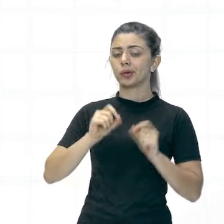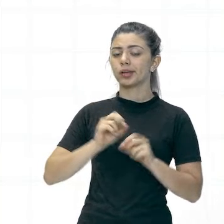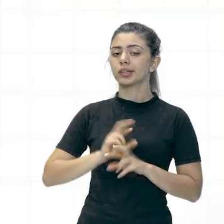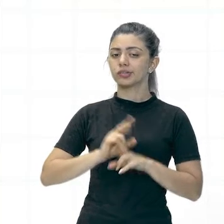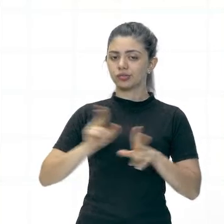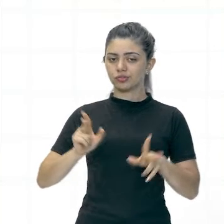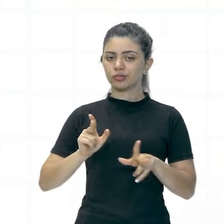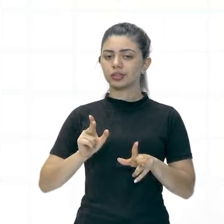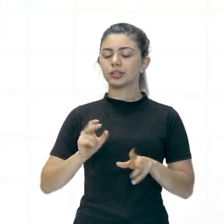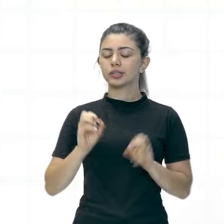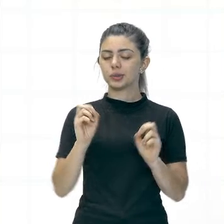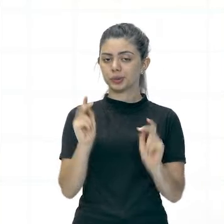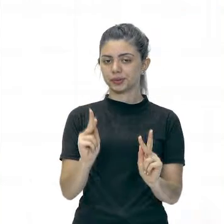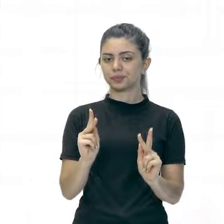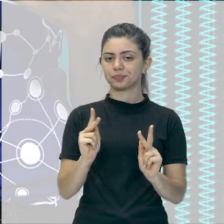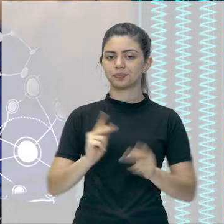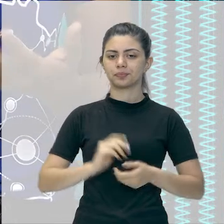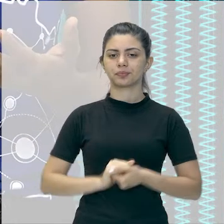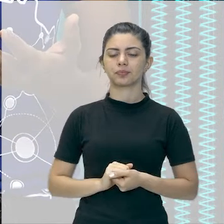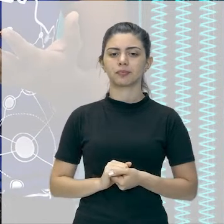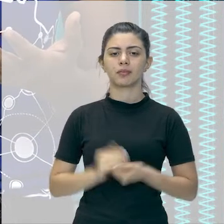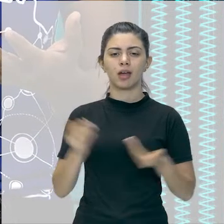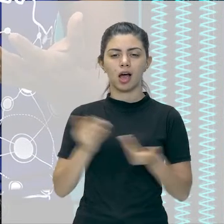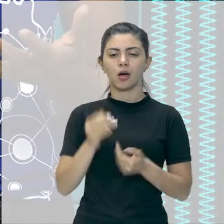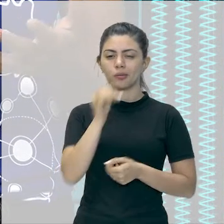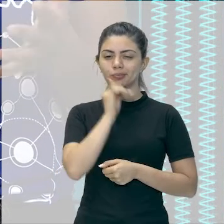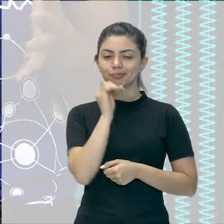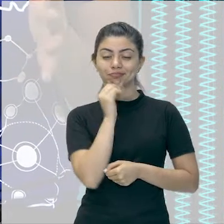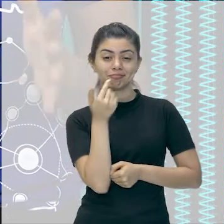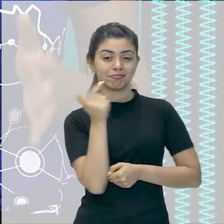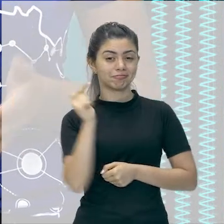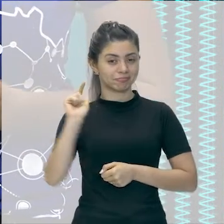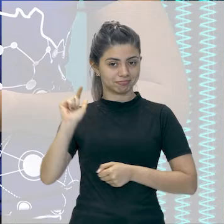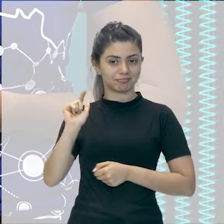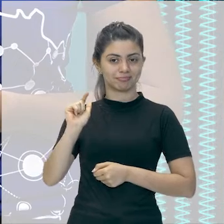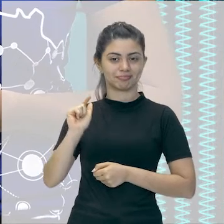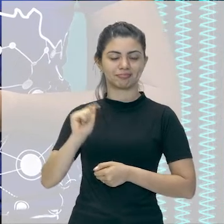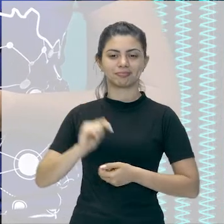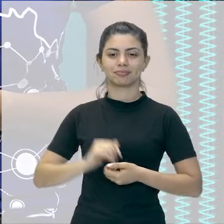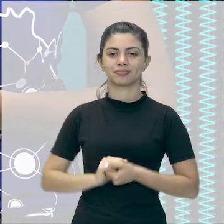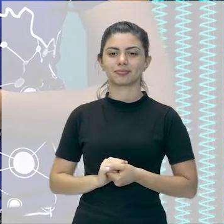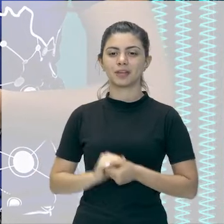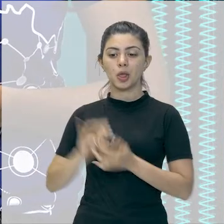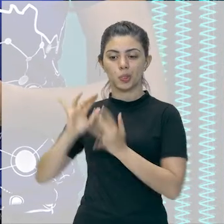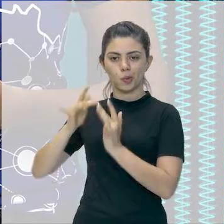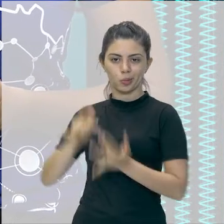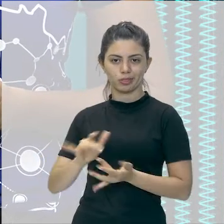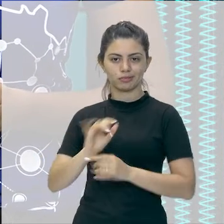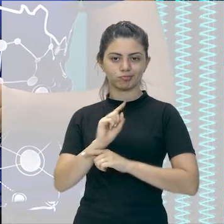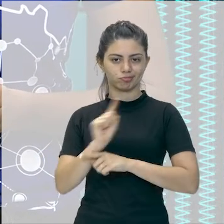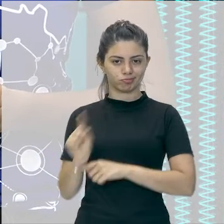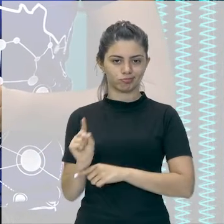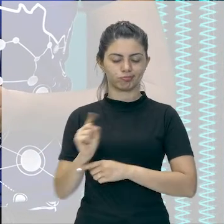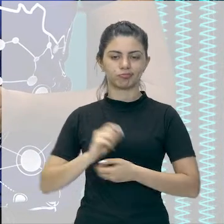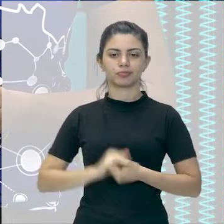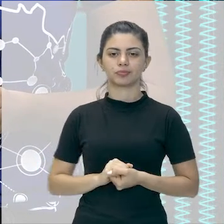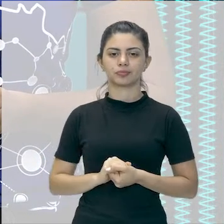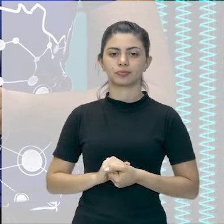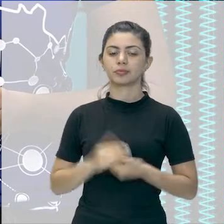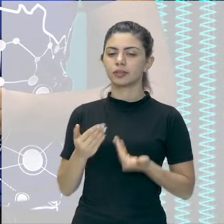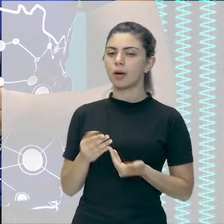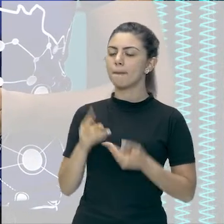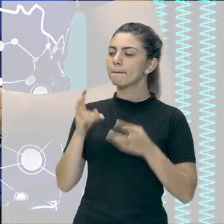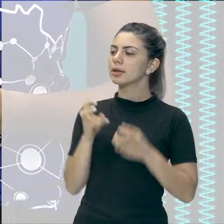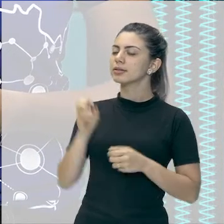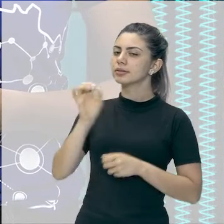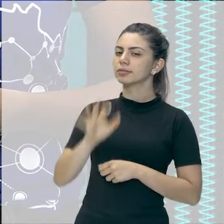dele, ok? Vamos ver outros exemplos também com a forma negativa. Olha lá, aqui é a capa de um